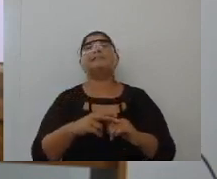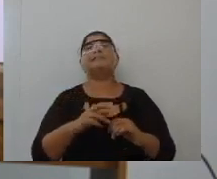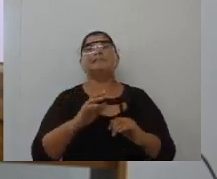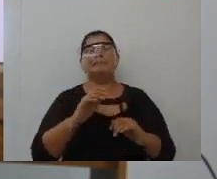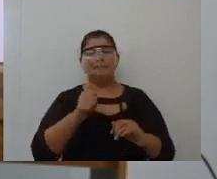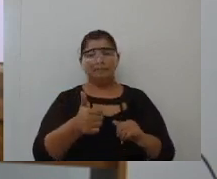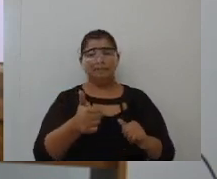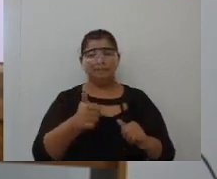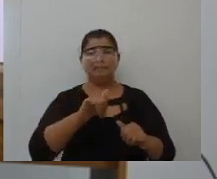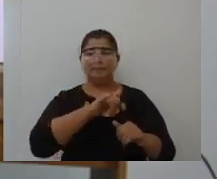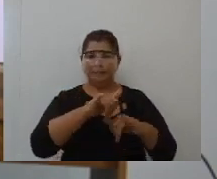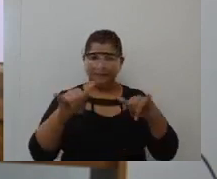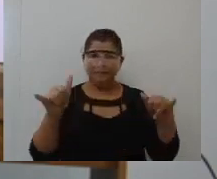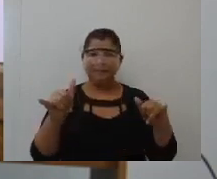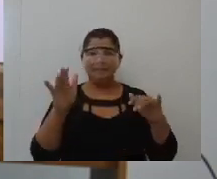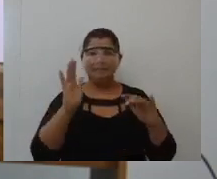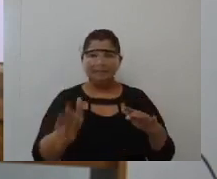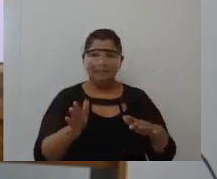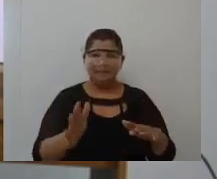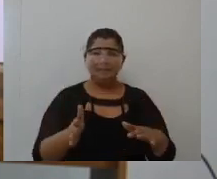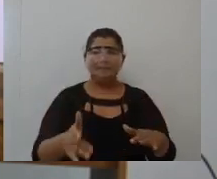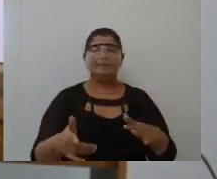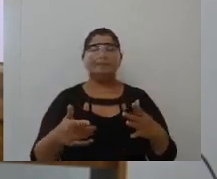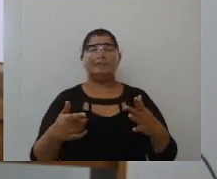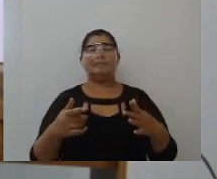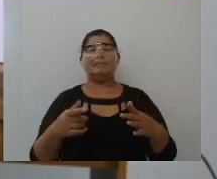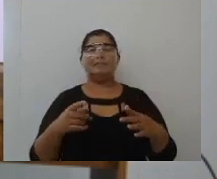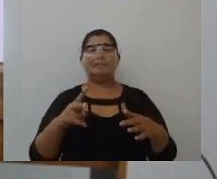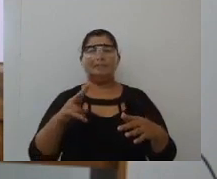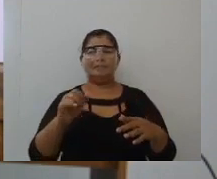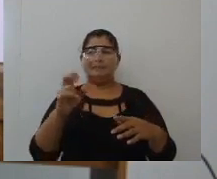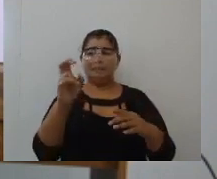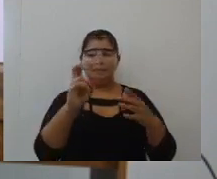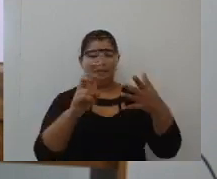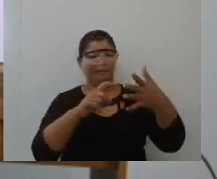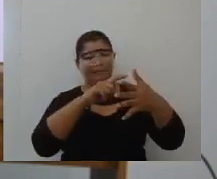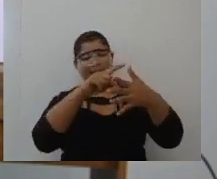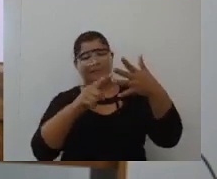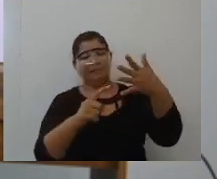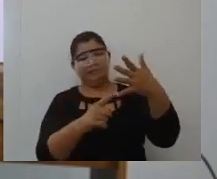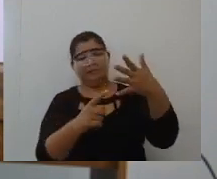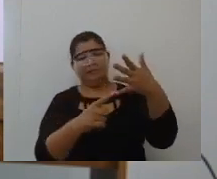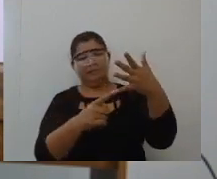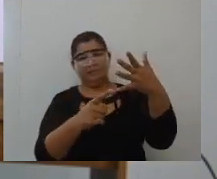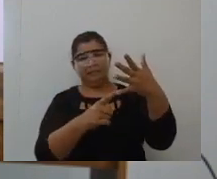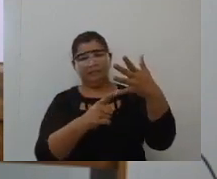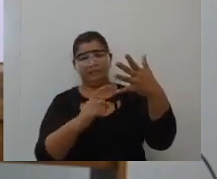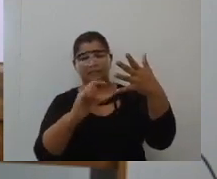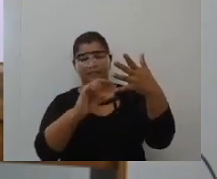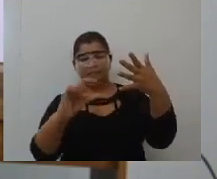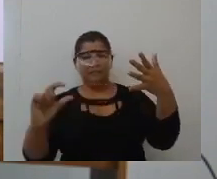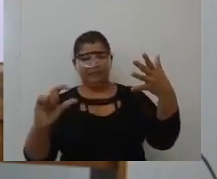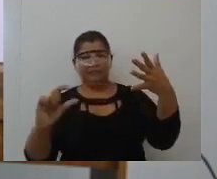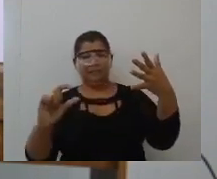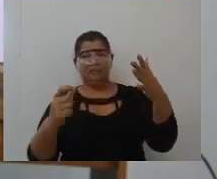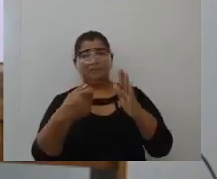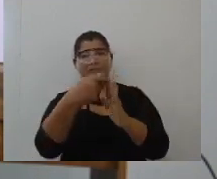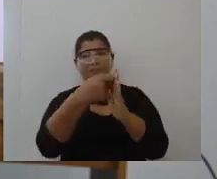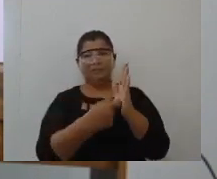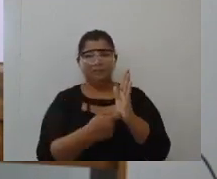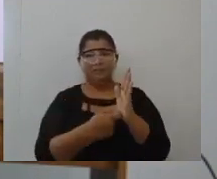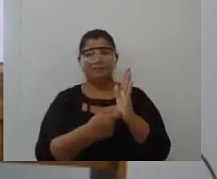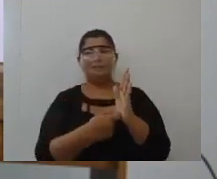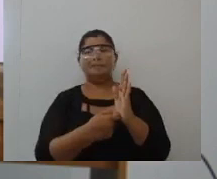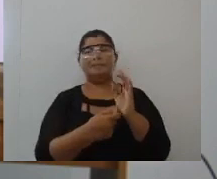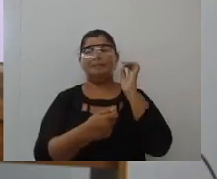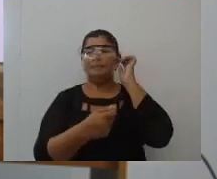Jones Gabriel, você viu o que eu falei aqui para você? Na hora da 5ª competência, né? A 5ª competência exige da gente, eu acho que eu já respondi